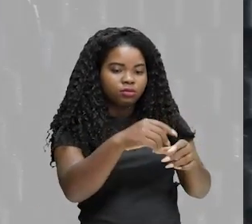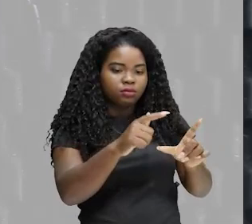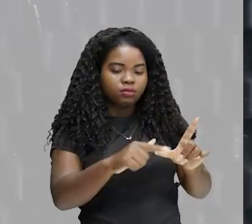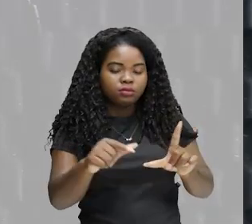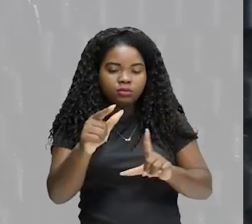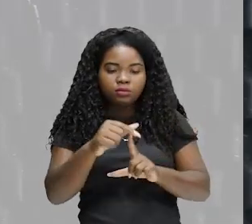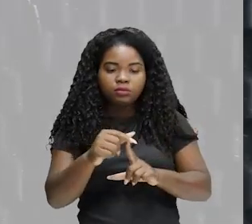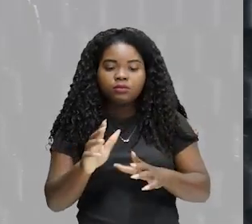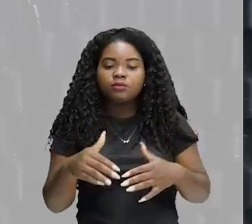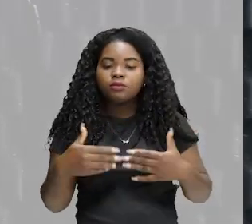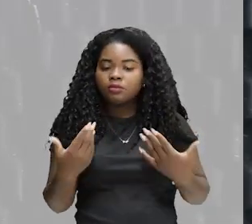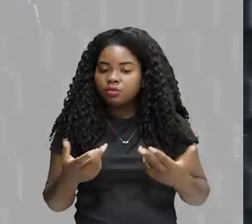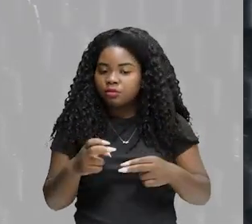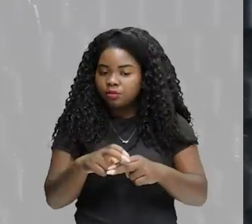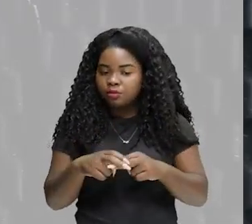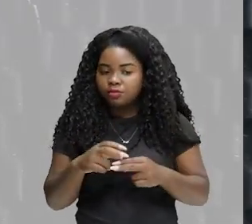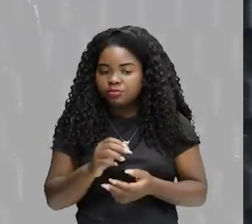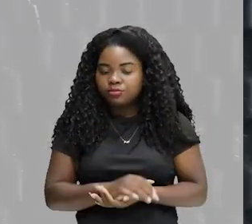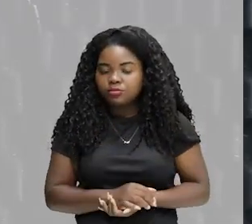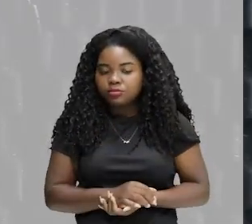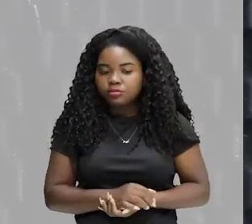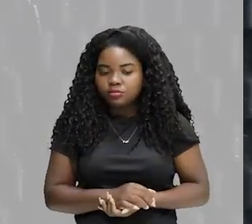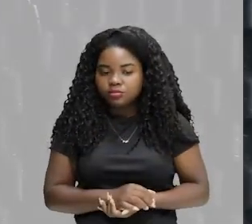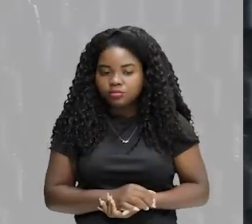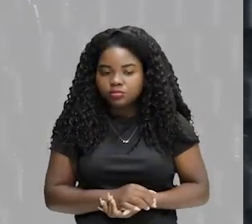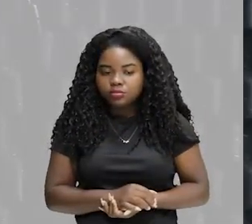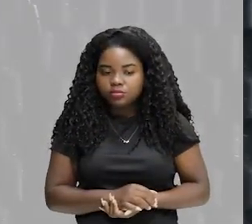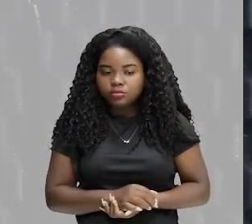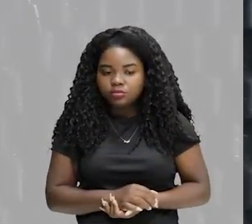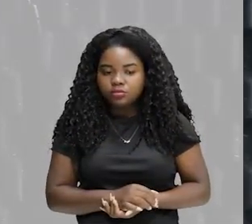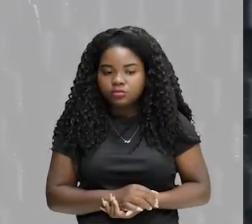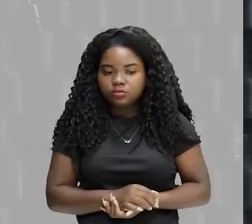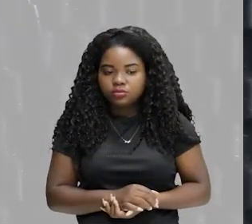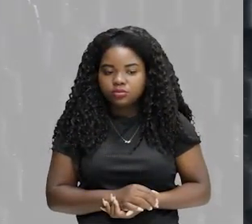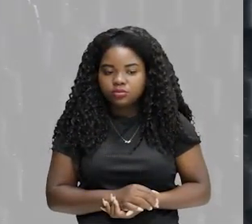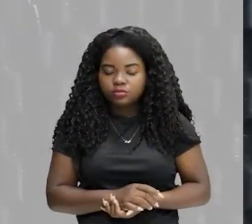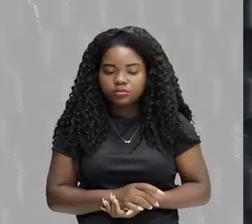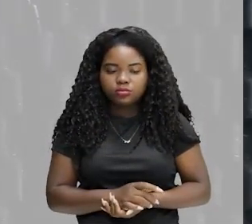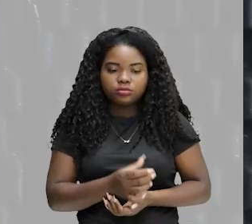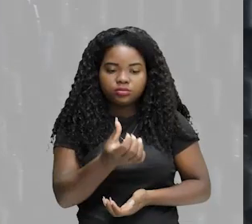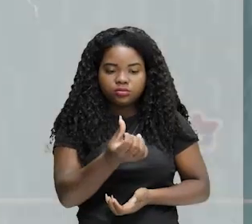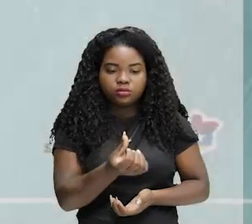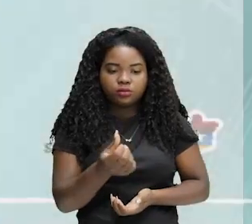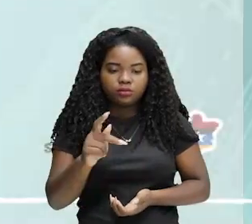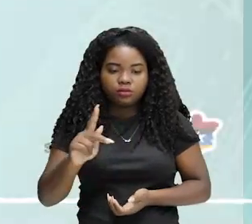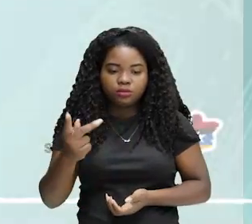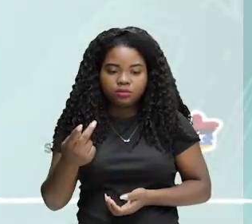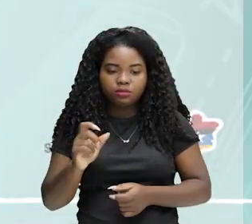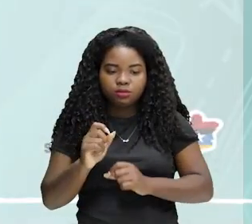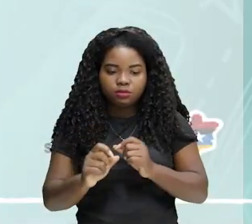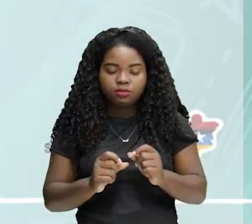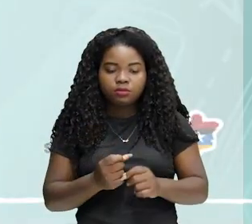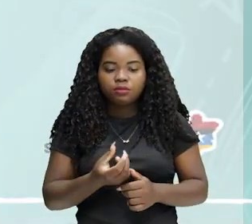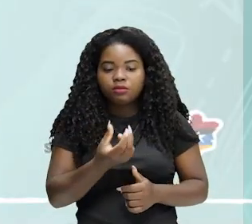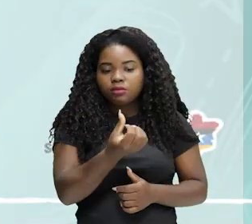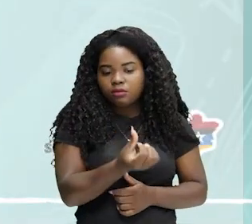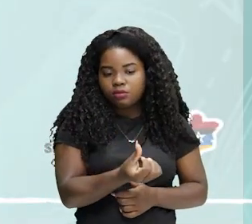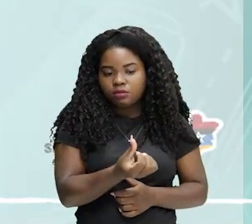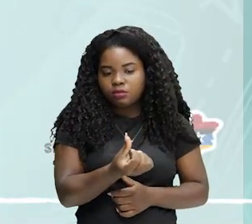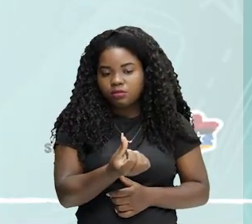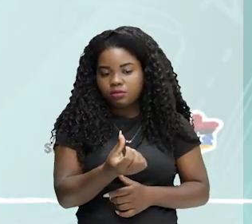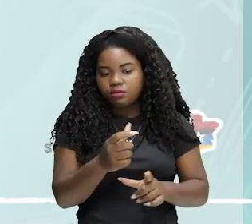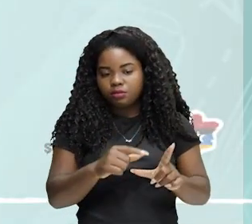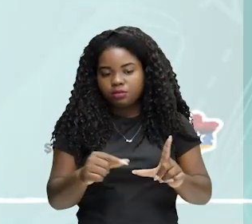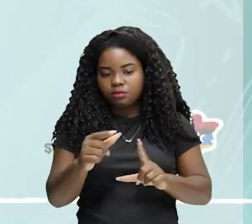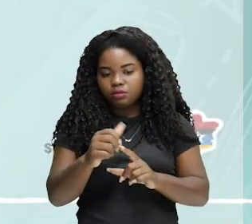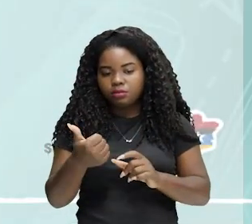logaritmo? Então, tá? A classificação neutra, ela está compreendida nesse intervalo e esse pH, ele tem uma fórmula. Então, eu estou